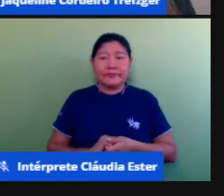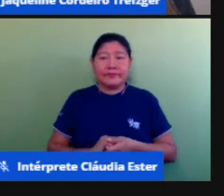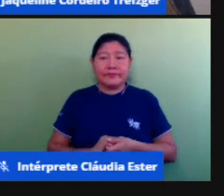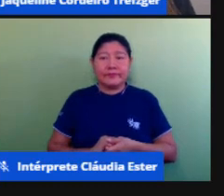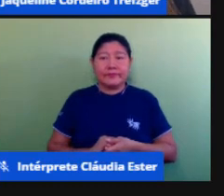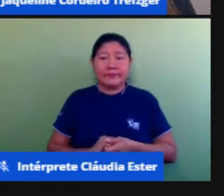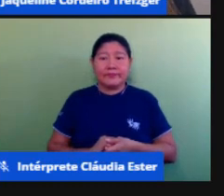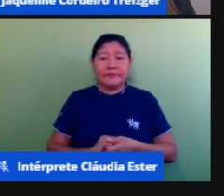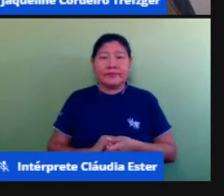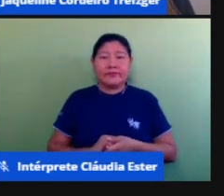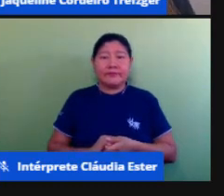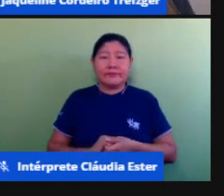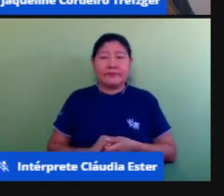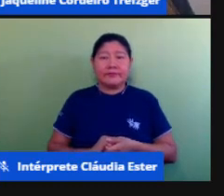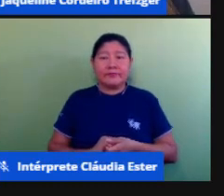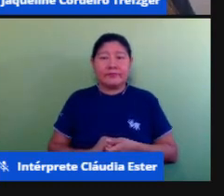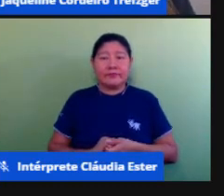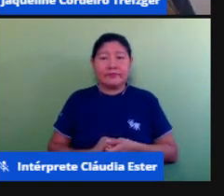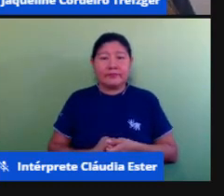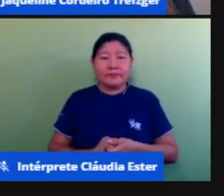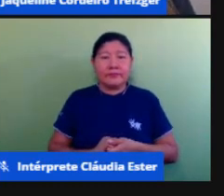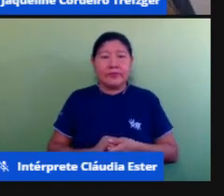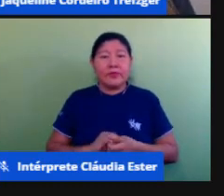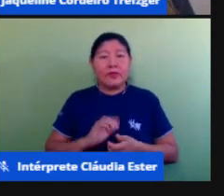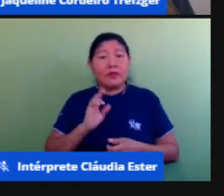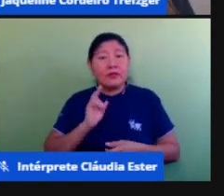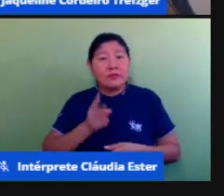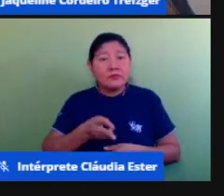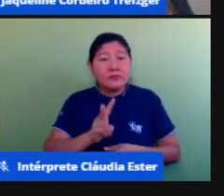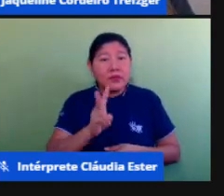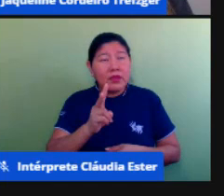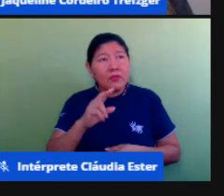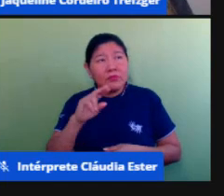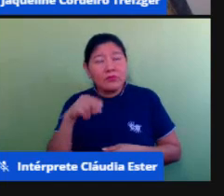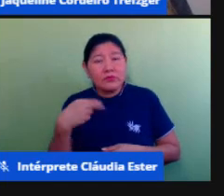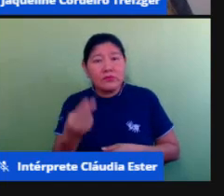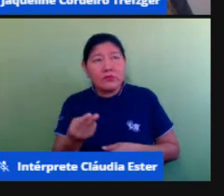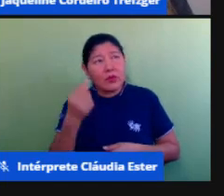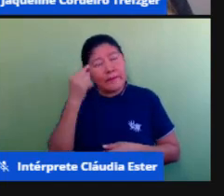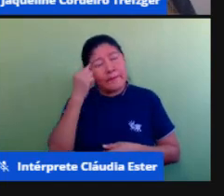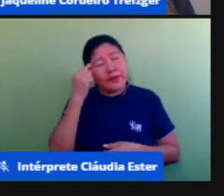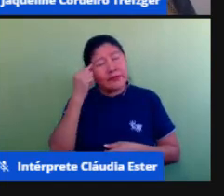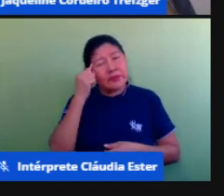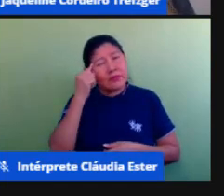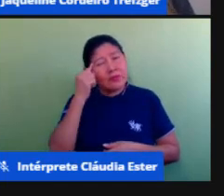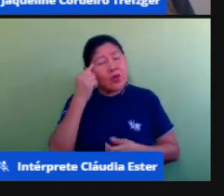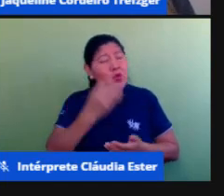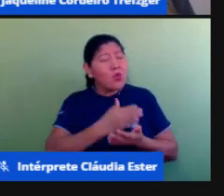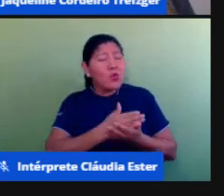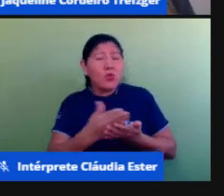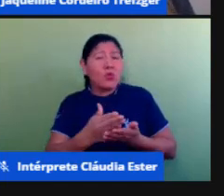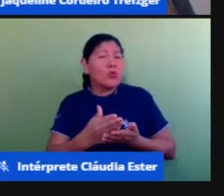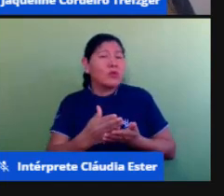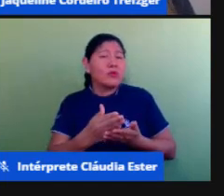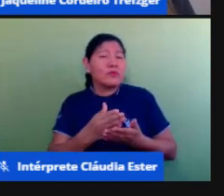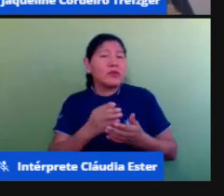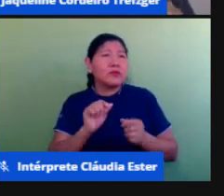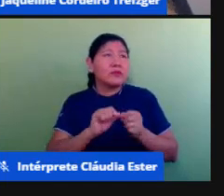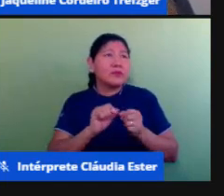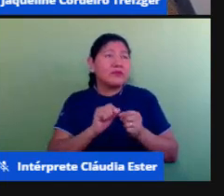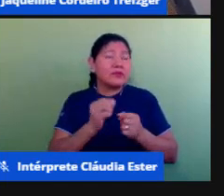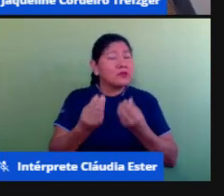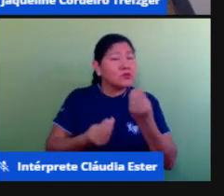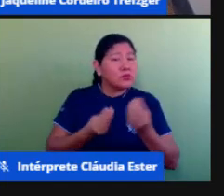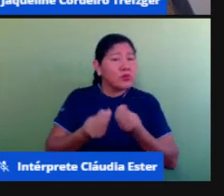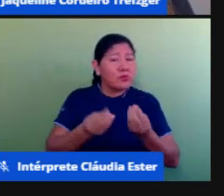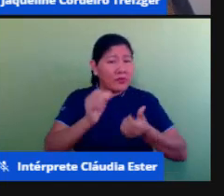Quando a gente trabalha a questão de uma avaliação, nós se pensamos no que era avaliar, o